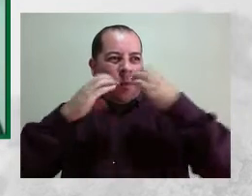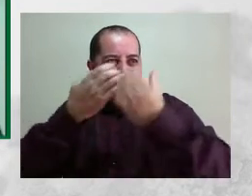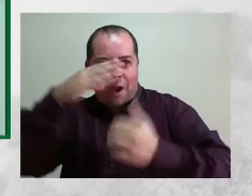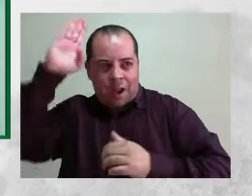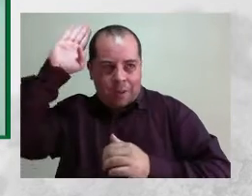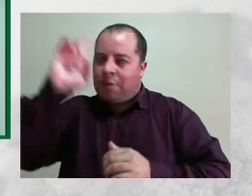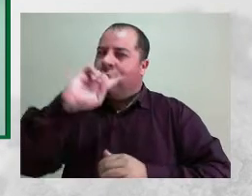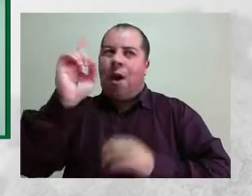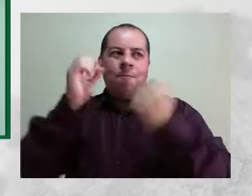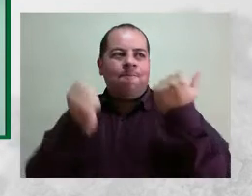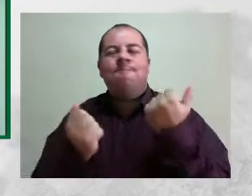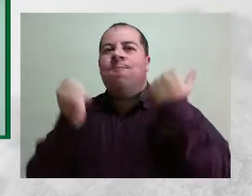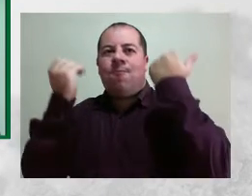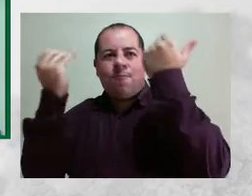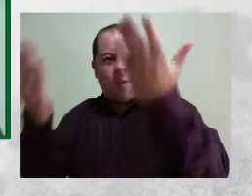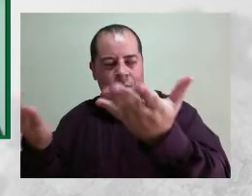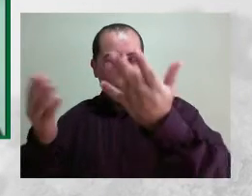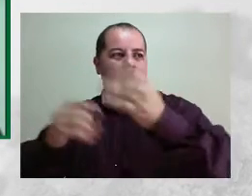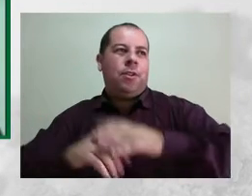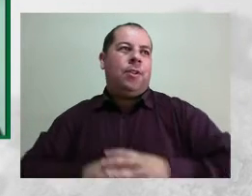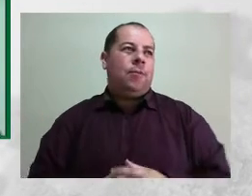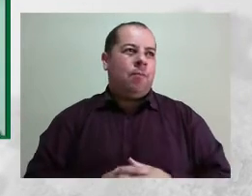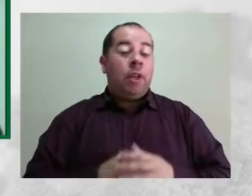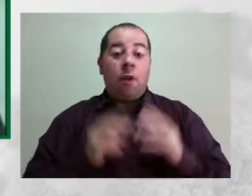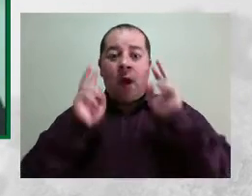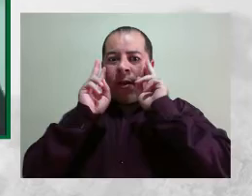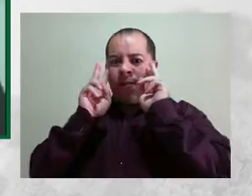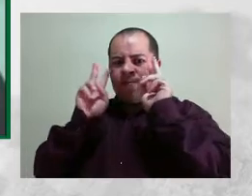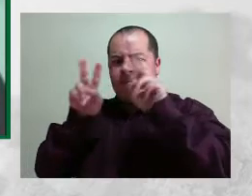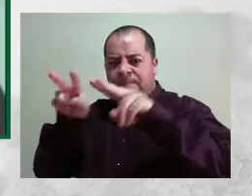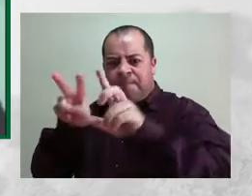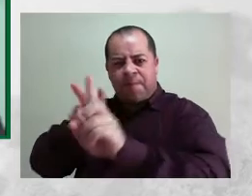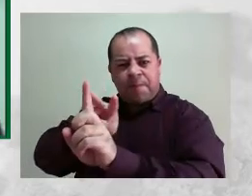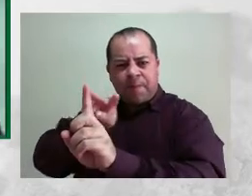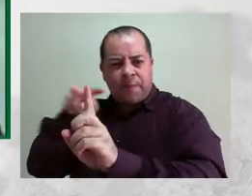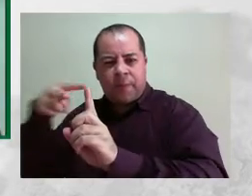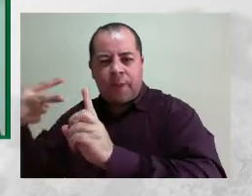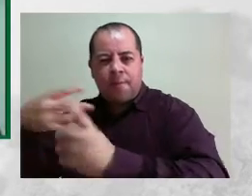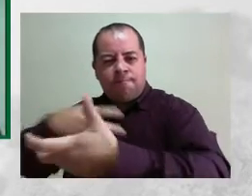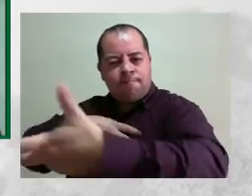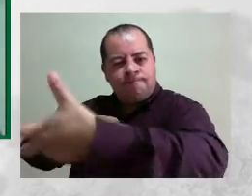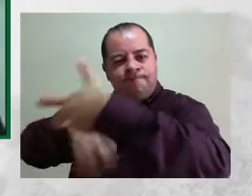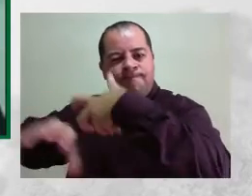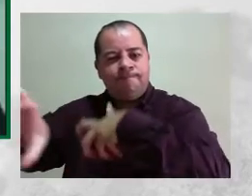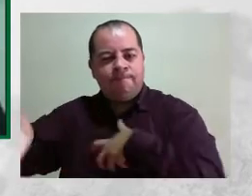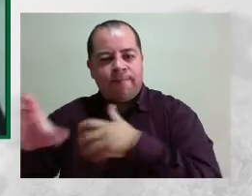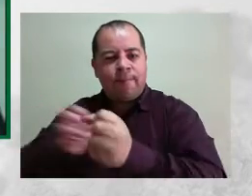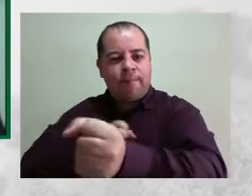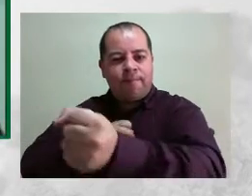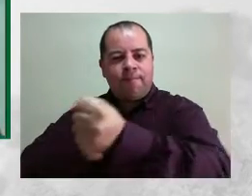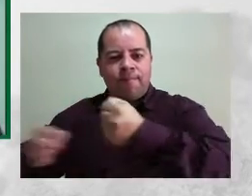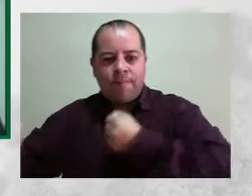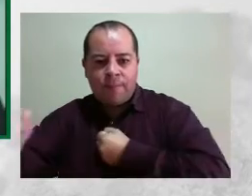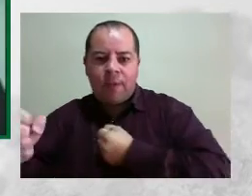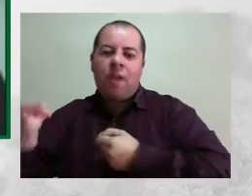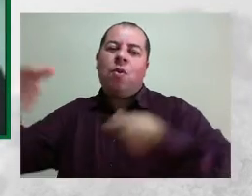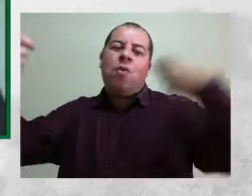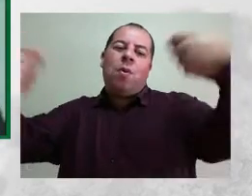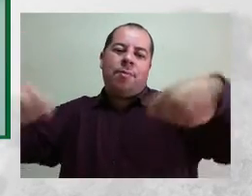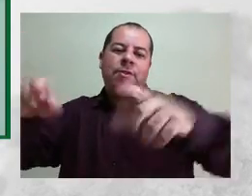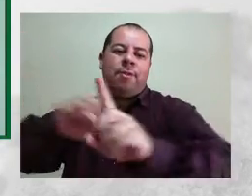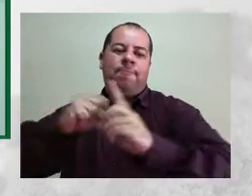comunidade, à comunidade acadêmica. A universidade ela também trouxe esse olhar, trouxe essa sua empatia também